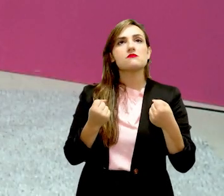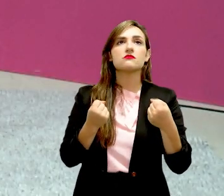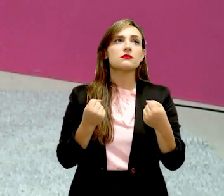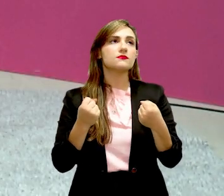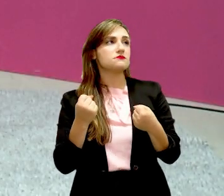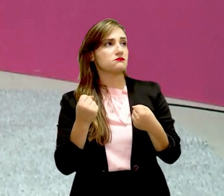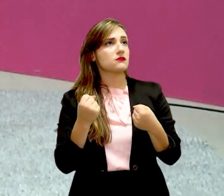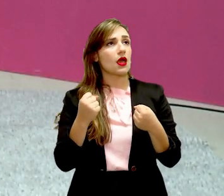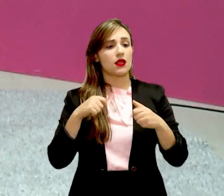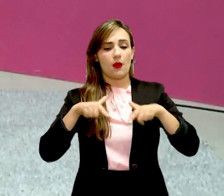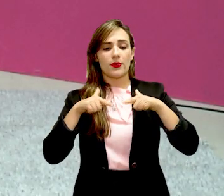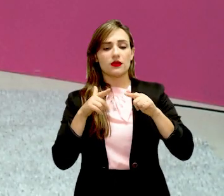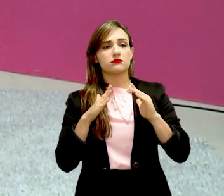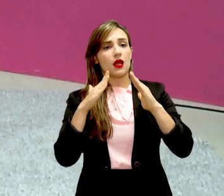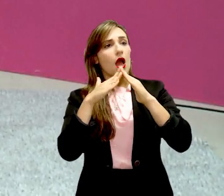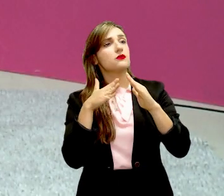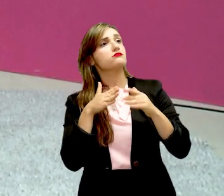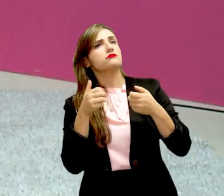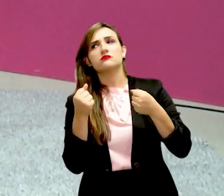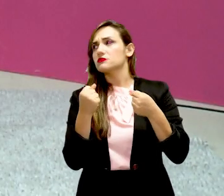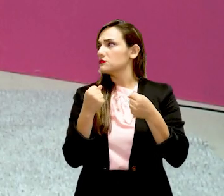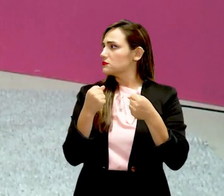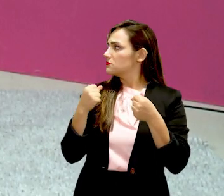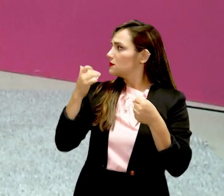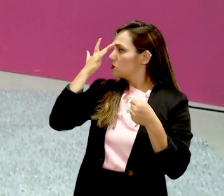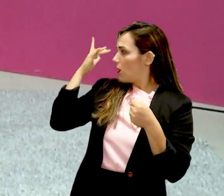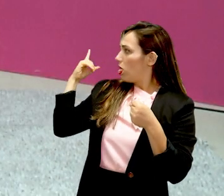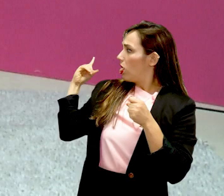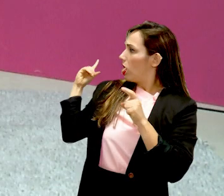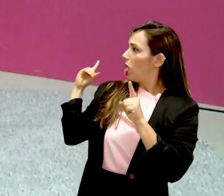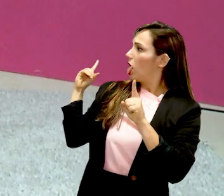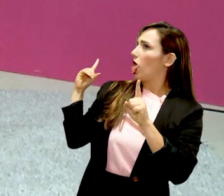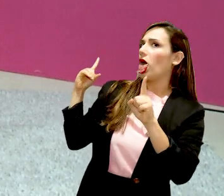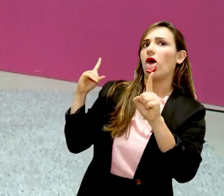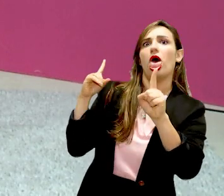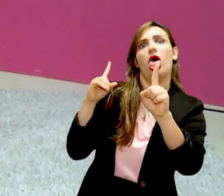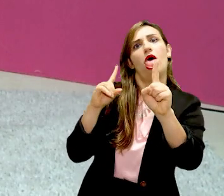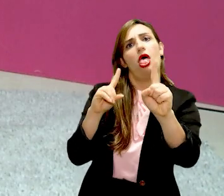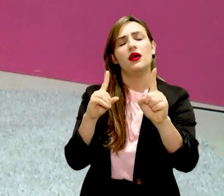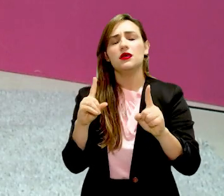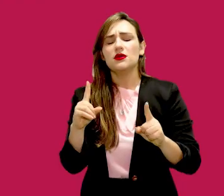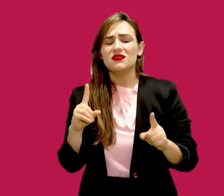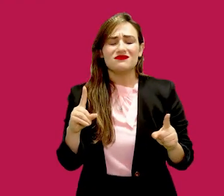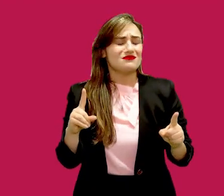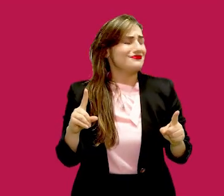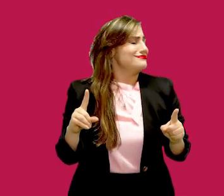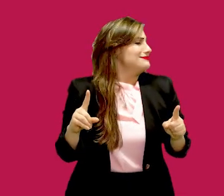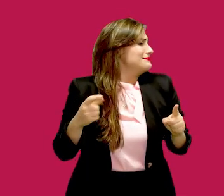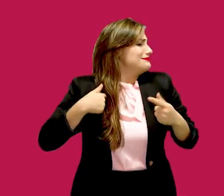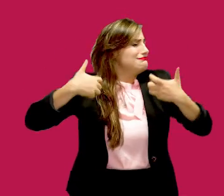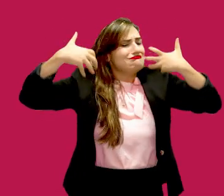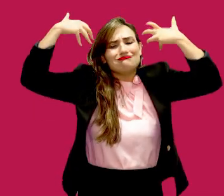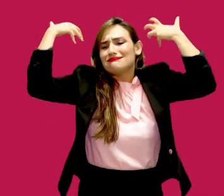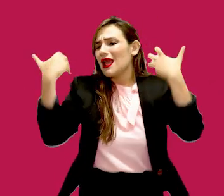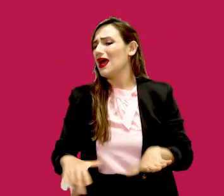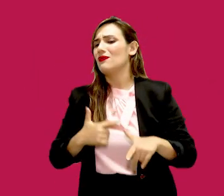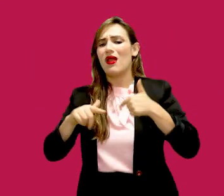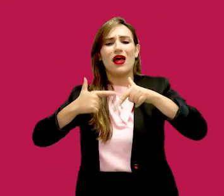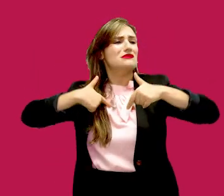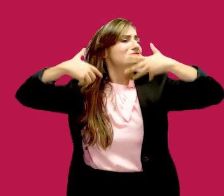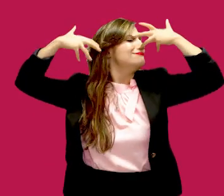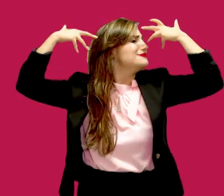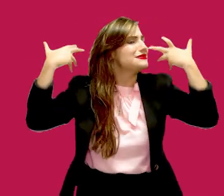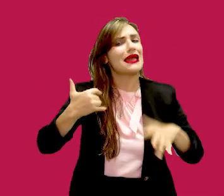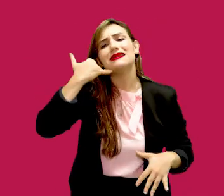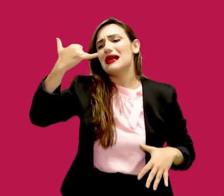isso a ponto de gerar nessa mulher um transtorno que chega a um ponto dela não querer mais sair de casa. Então, a gente percebe que há,